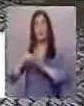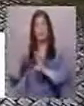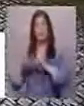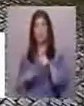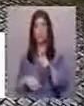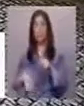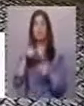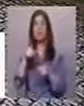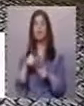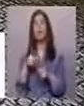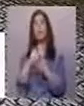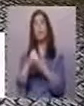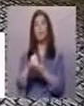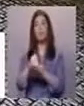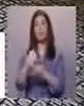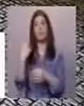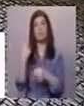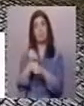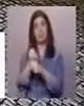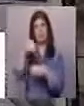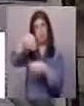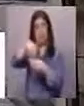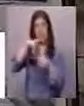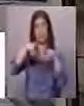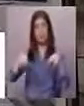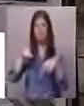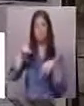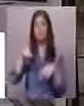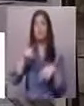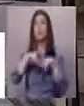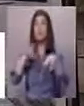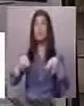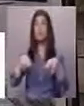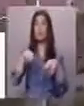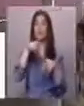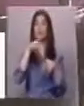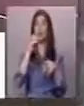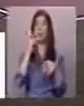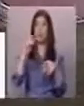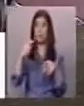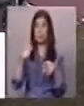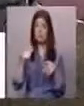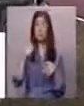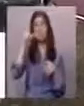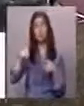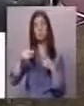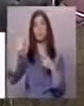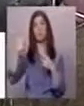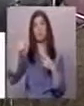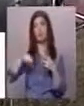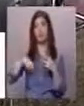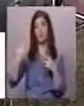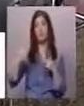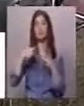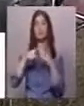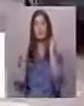assistentes operacionais nesta situação, só no Centro Hospitalar do Oeste, que também inclui assistentes em Torres Vedras e Peniche. Nós